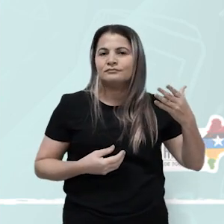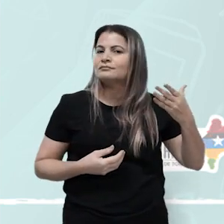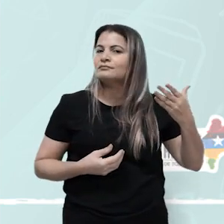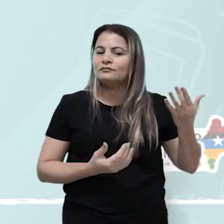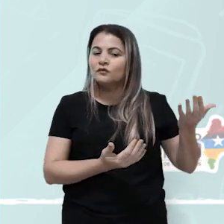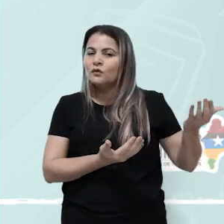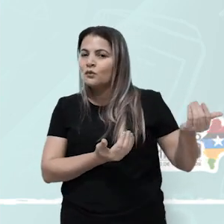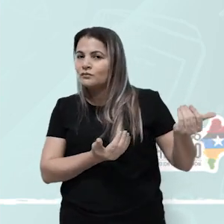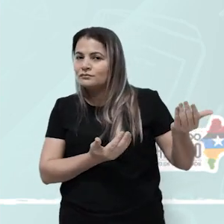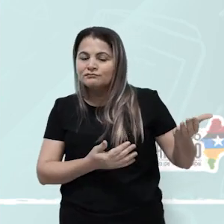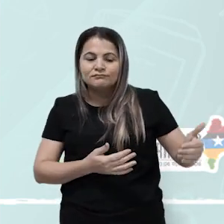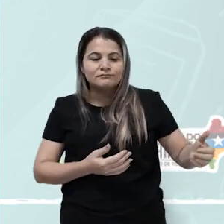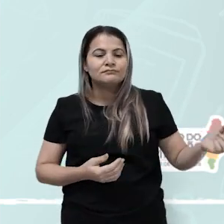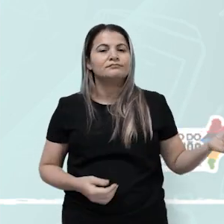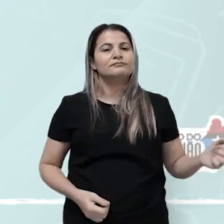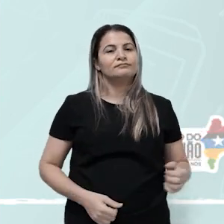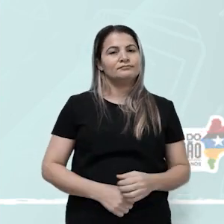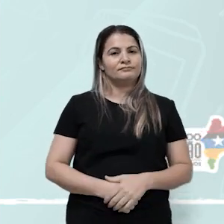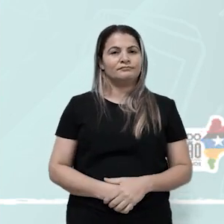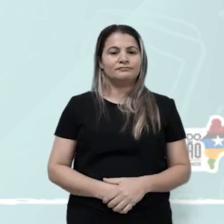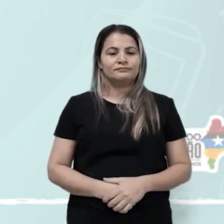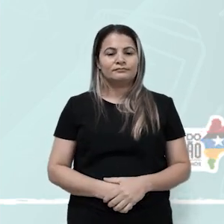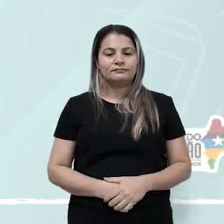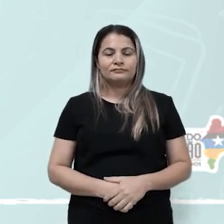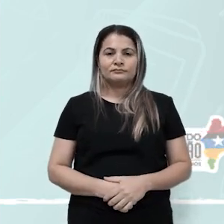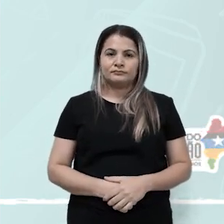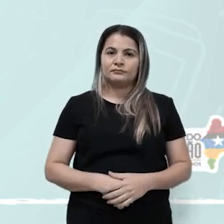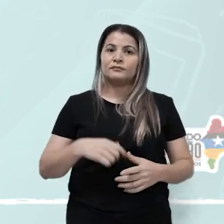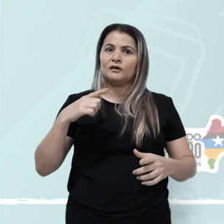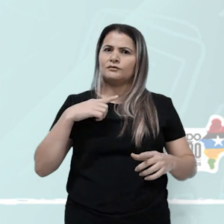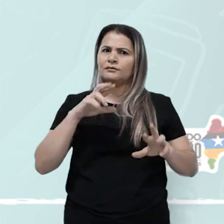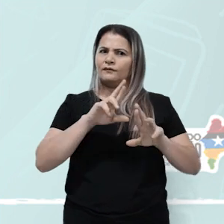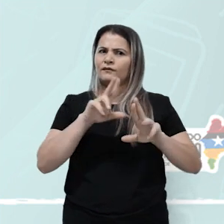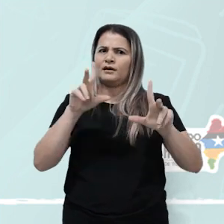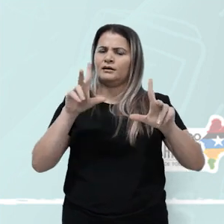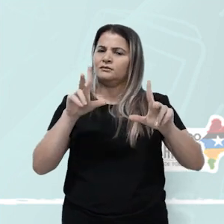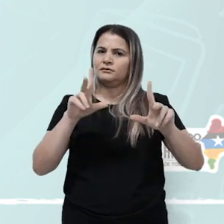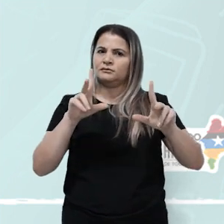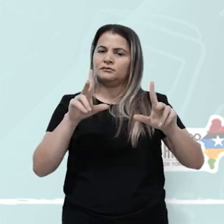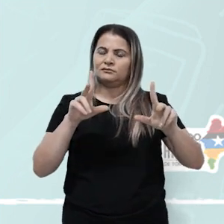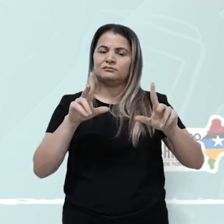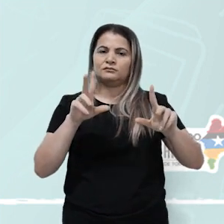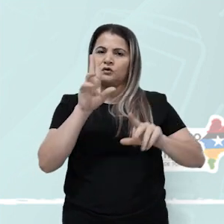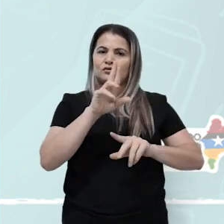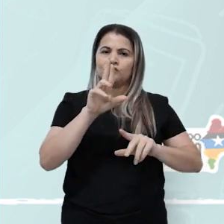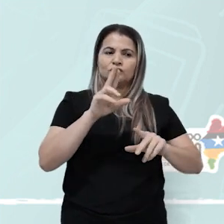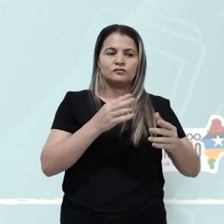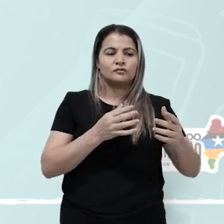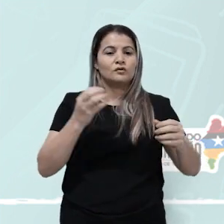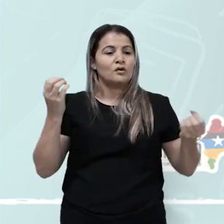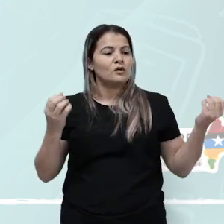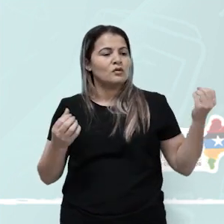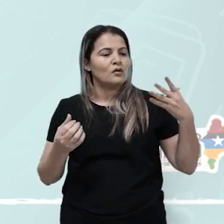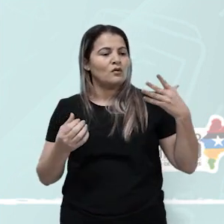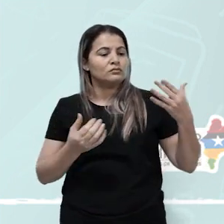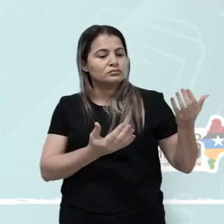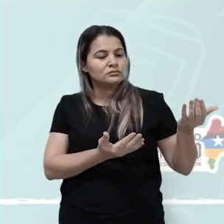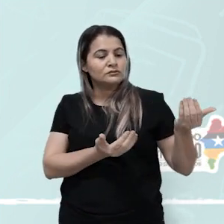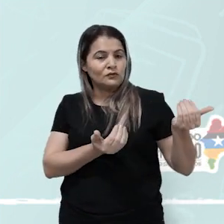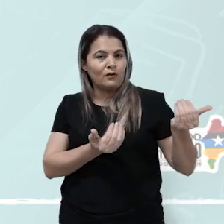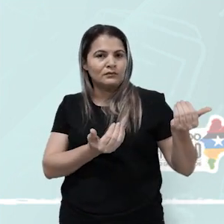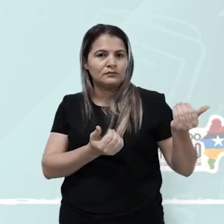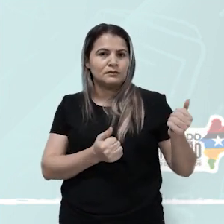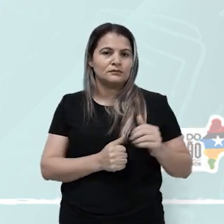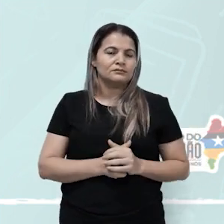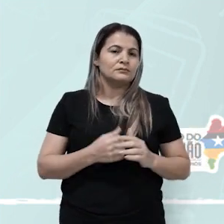significa novo ou jovem. Aí a gente tem uma diferença entre o uso de novo e o uso de jovem. Jovem